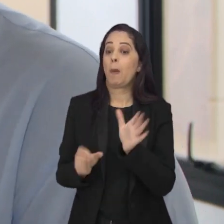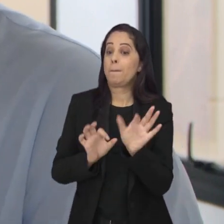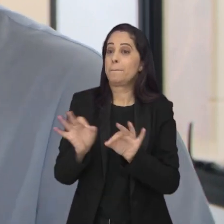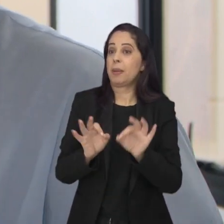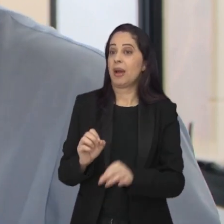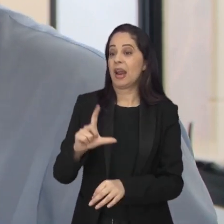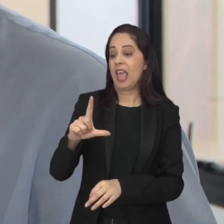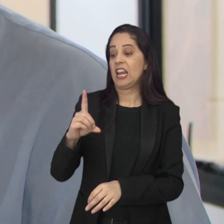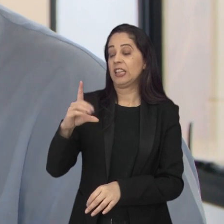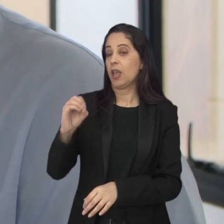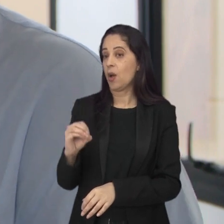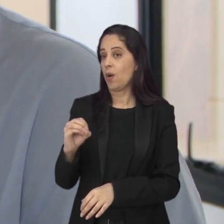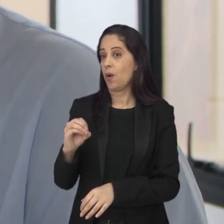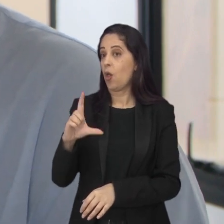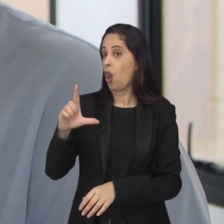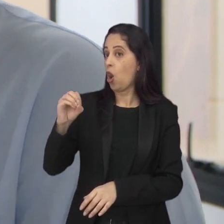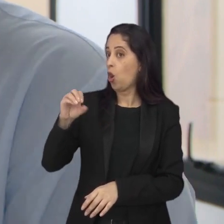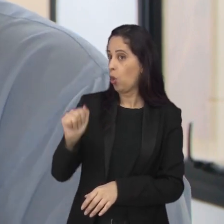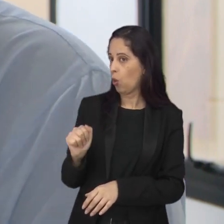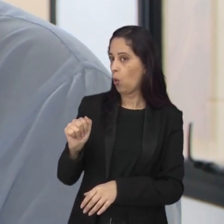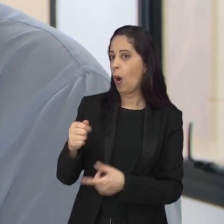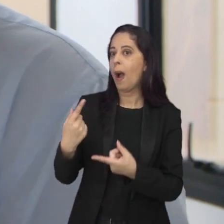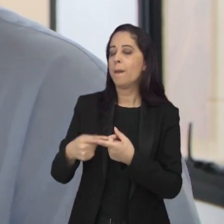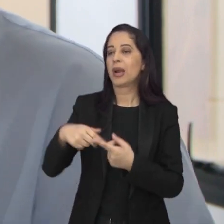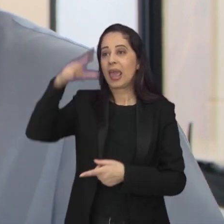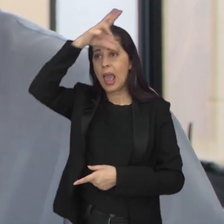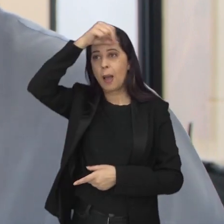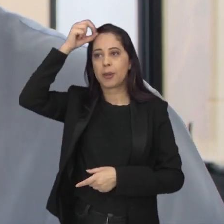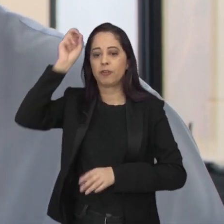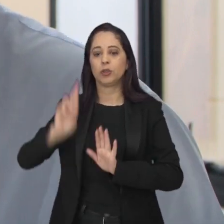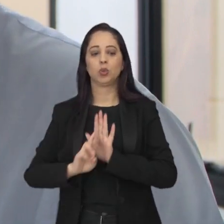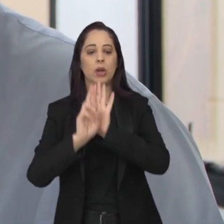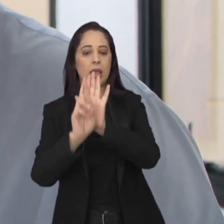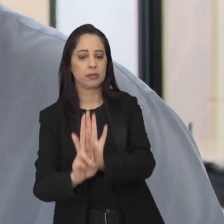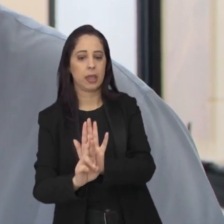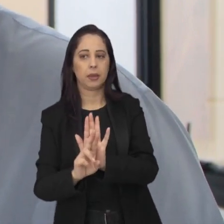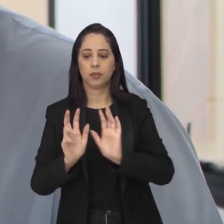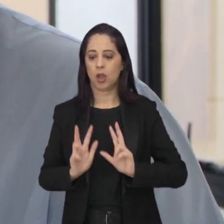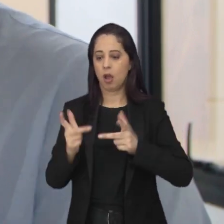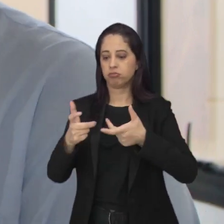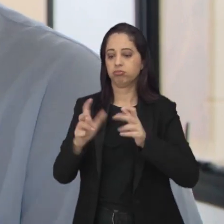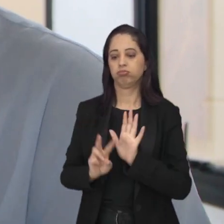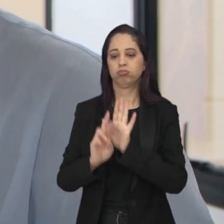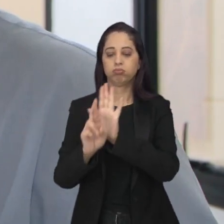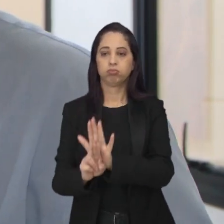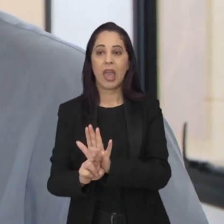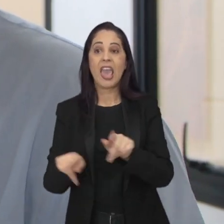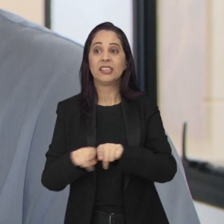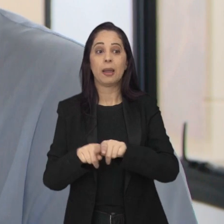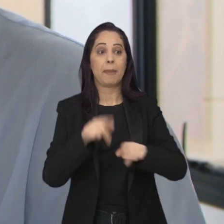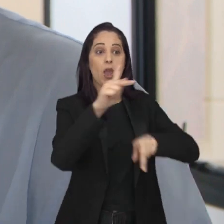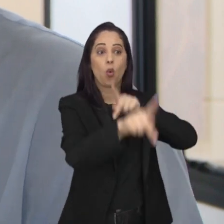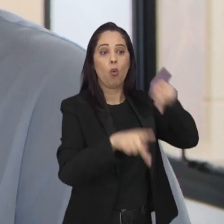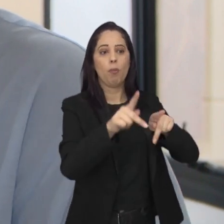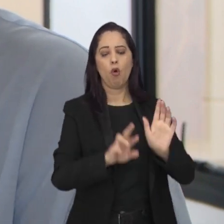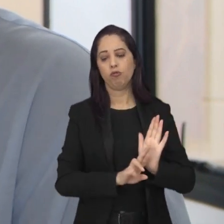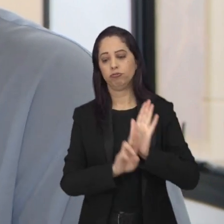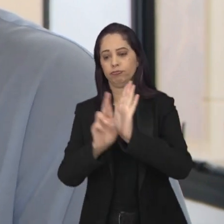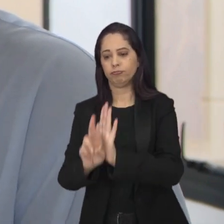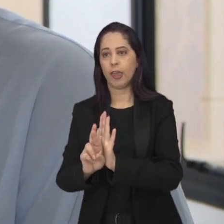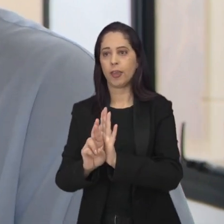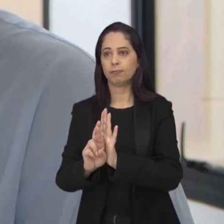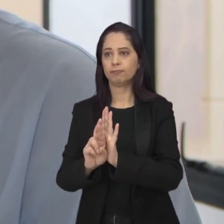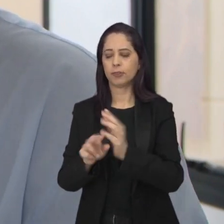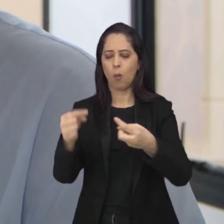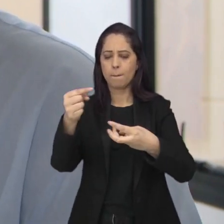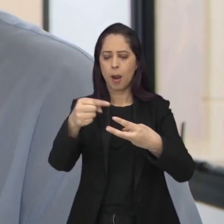LOA, sempre tem audiências onde vem a Prefeitura, vem representante da Câmara Municipal e da sociedade para a gente debater o orçamento do